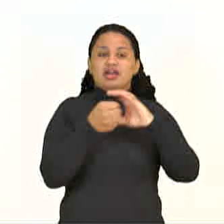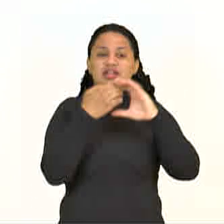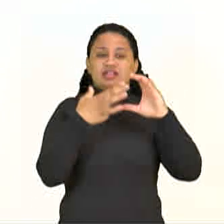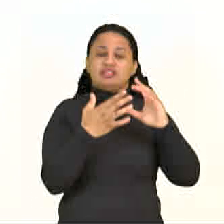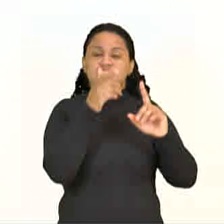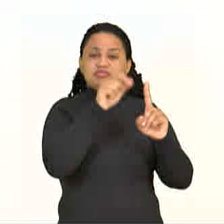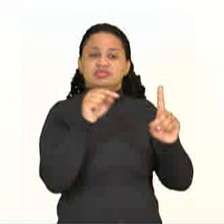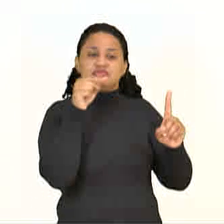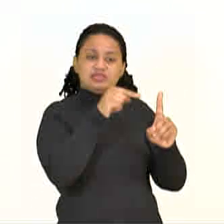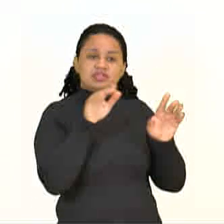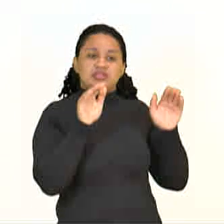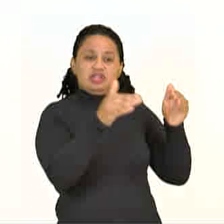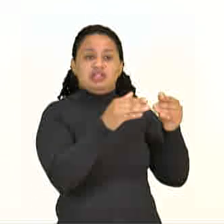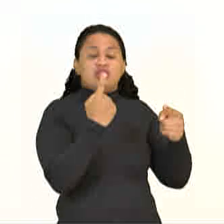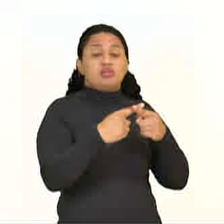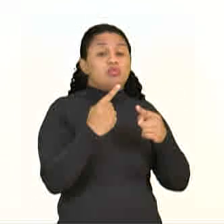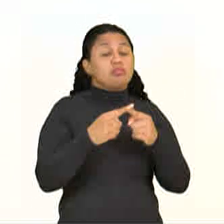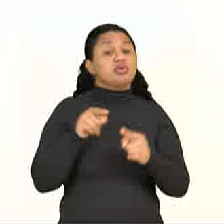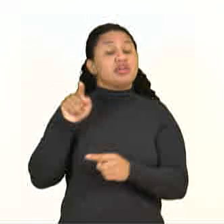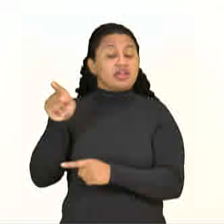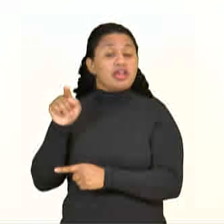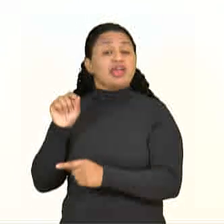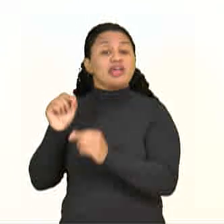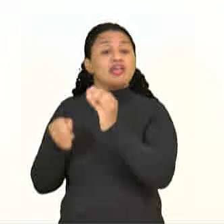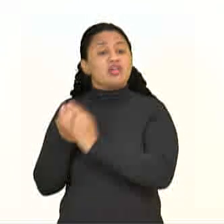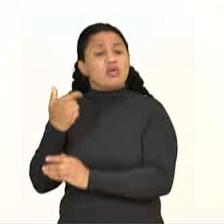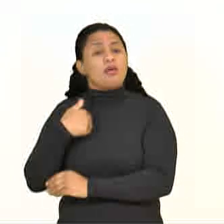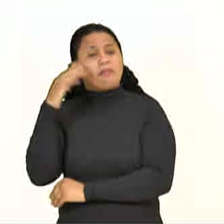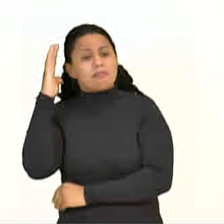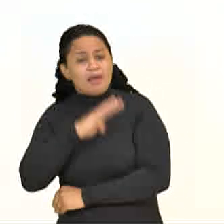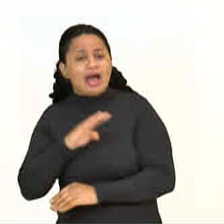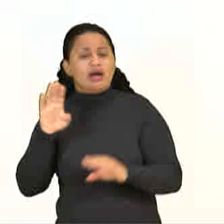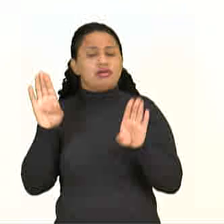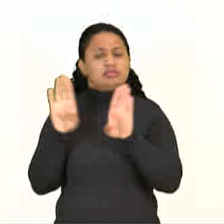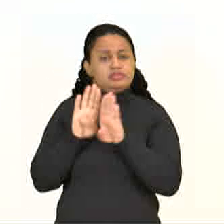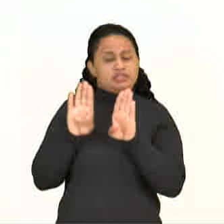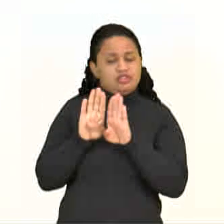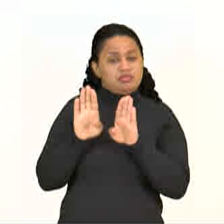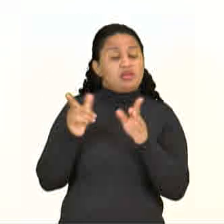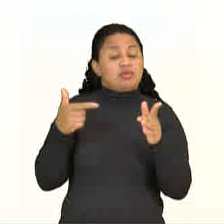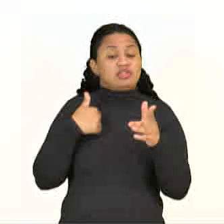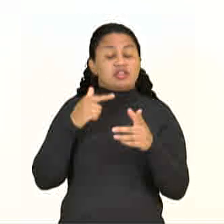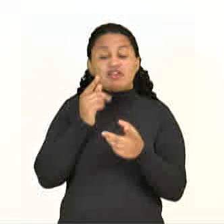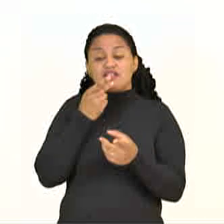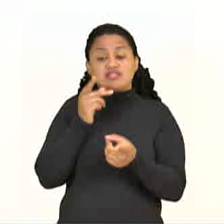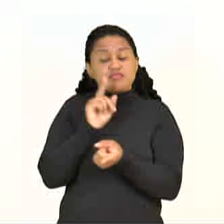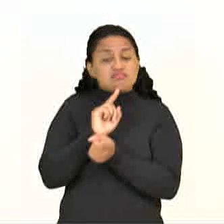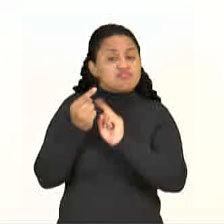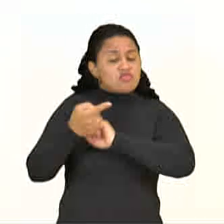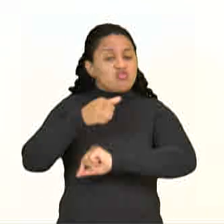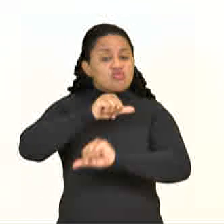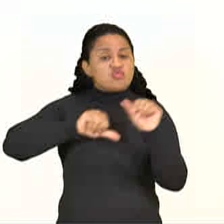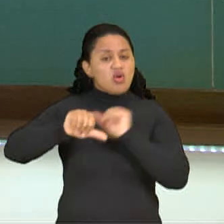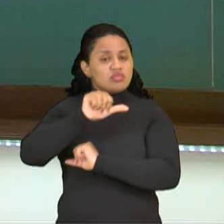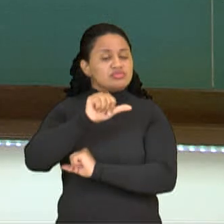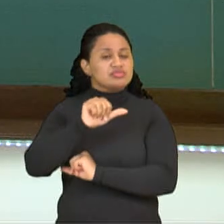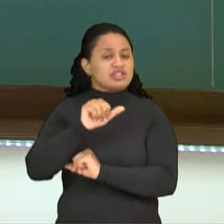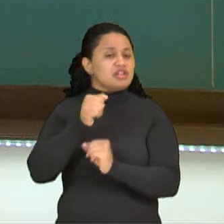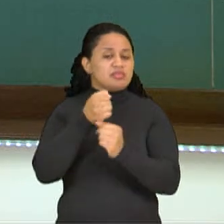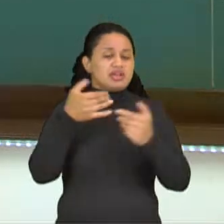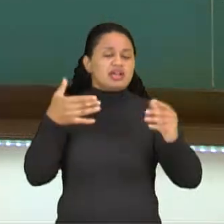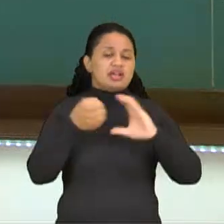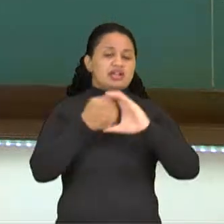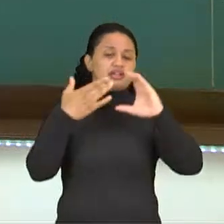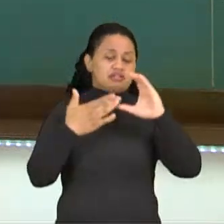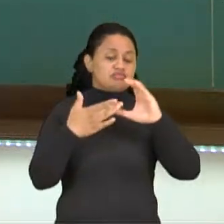desta, em face da crueldade de seu Criador. É algo que a gente chama de reversibilidade, uma categoria muito comum dentro